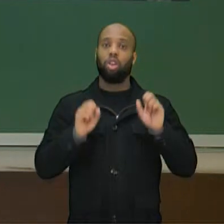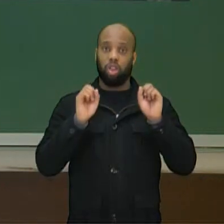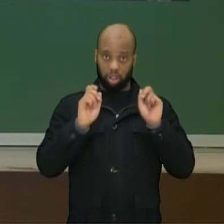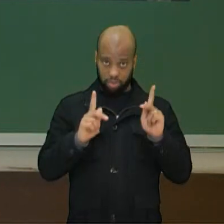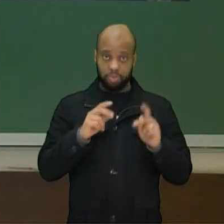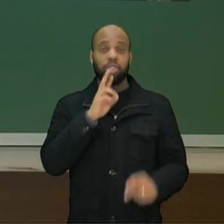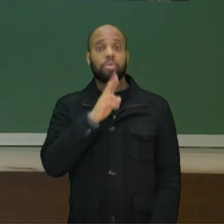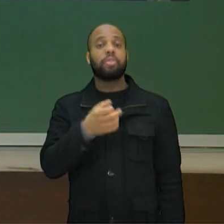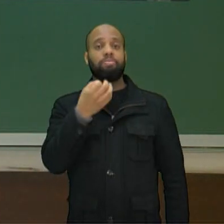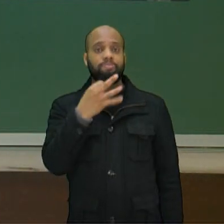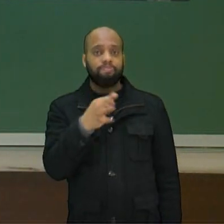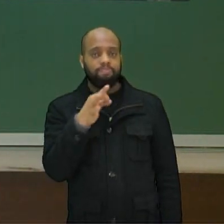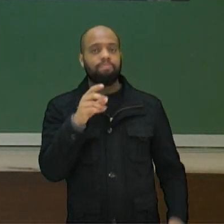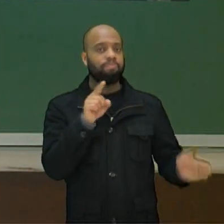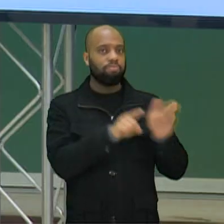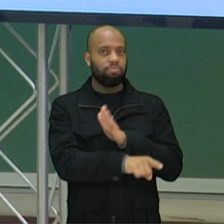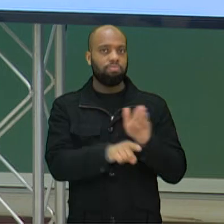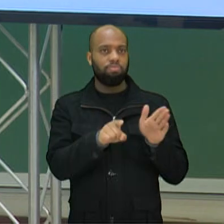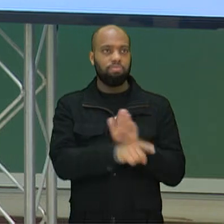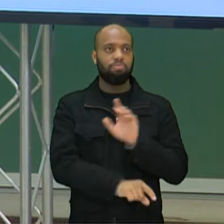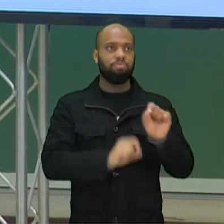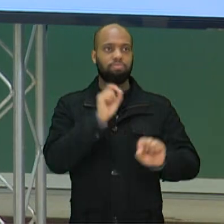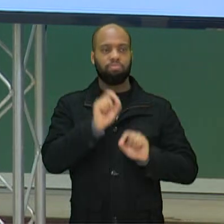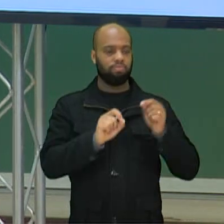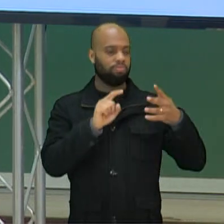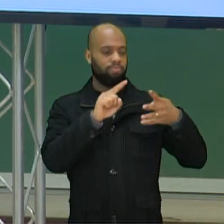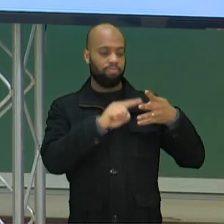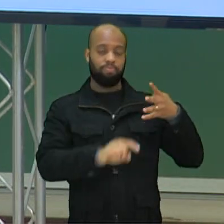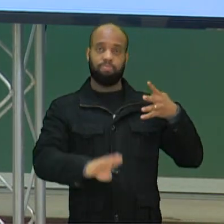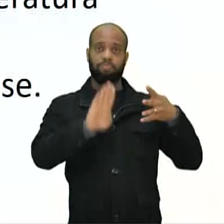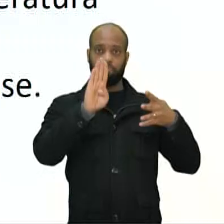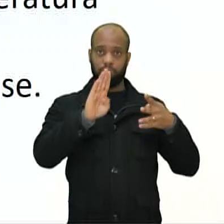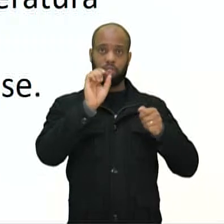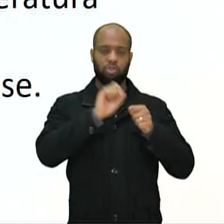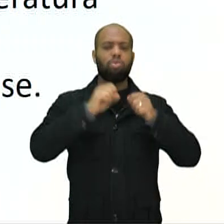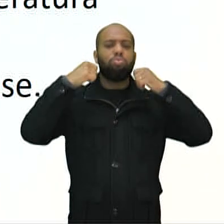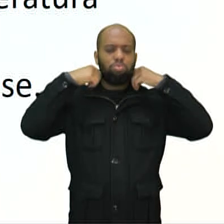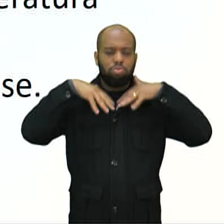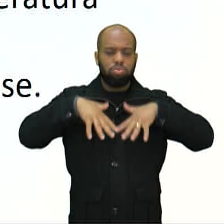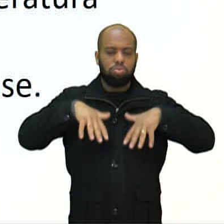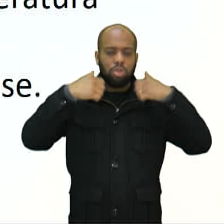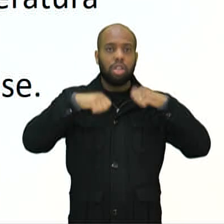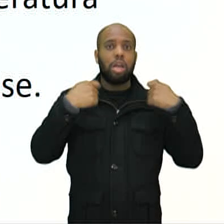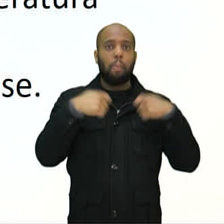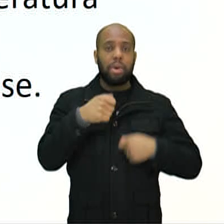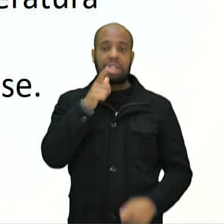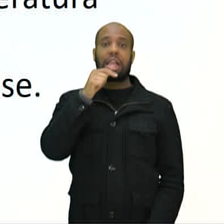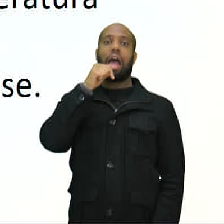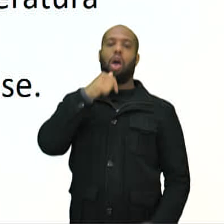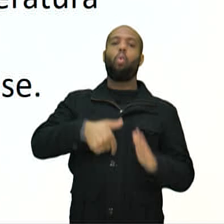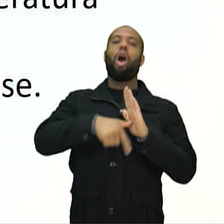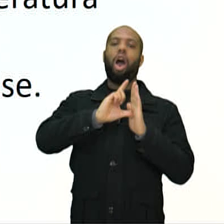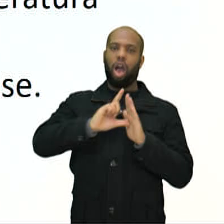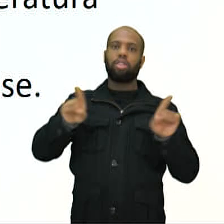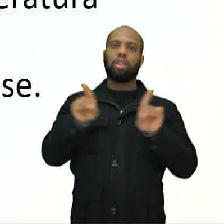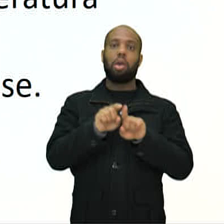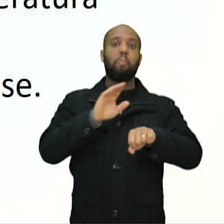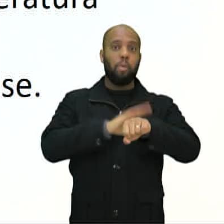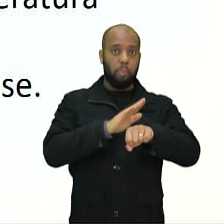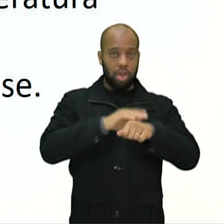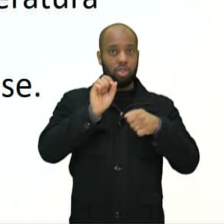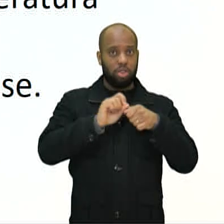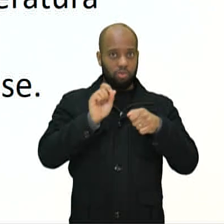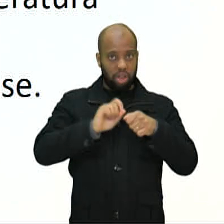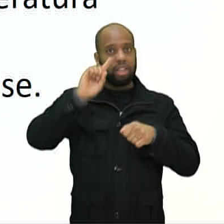Então, a resposta mais adequada para essa questão é a letra B. A produção de suor requer reposição hídrica antes, durante e após o